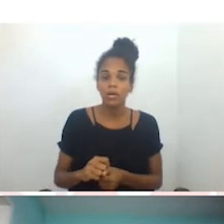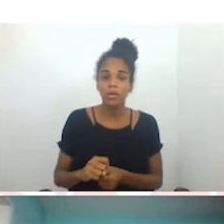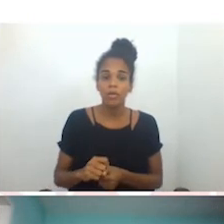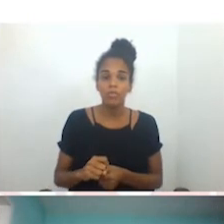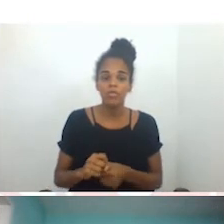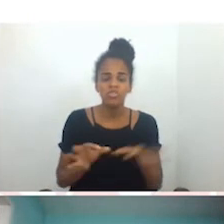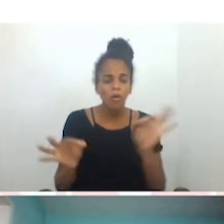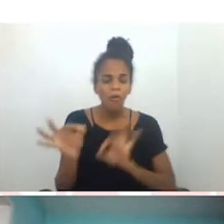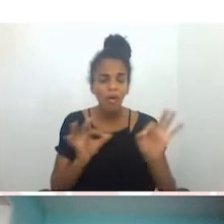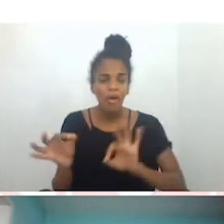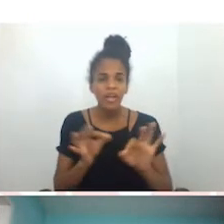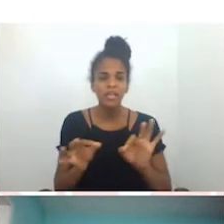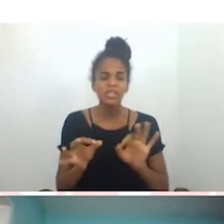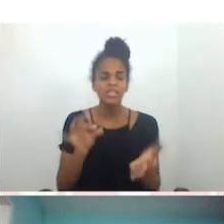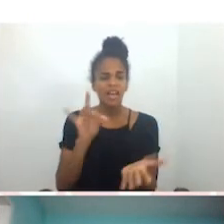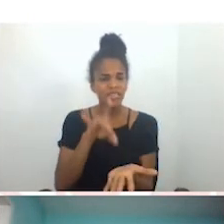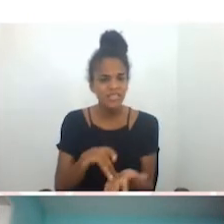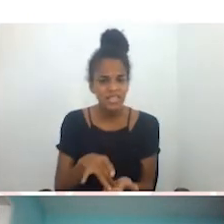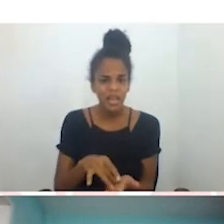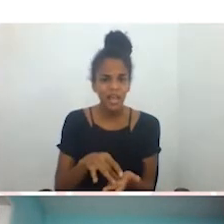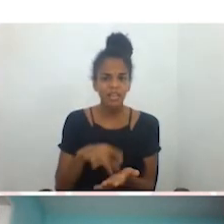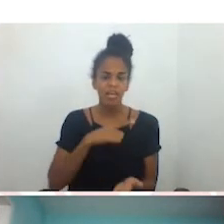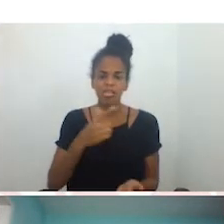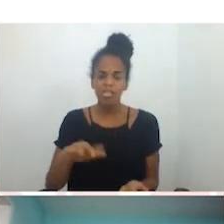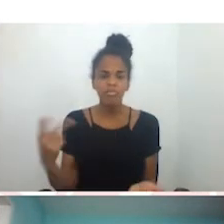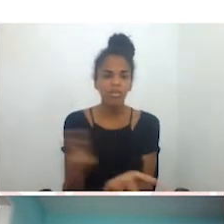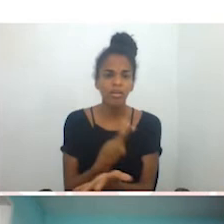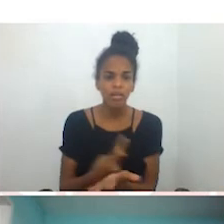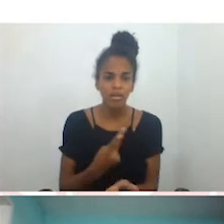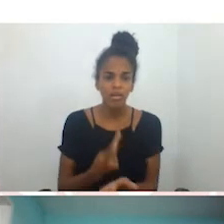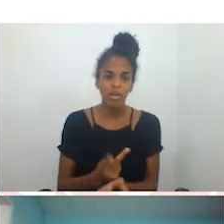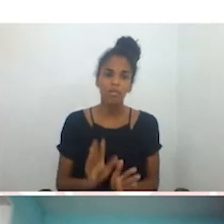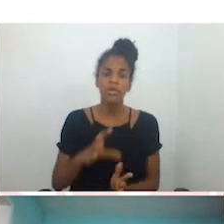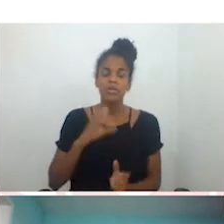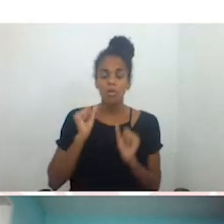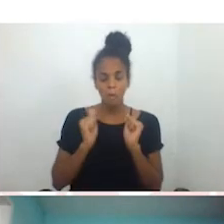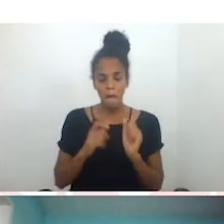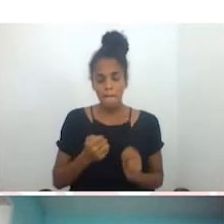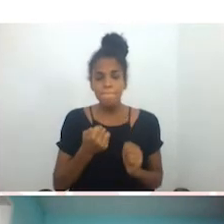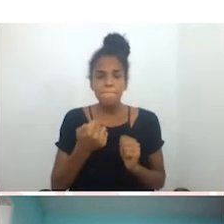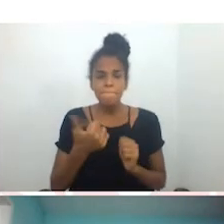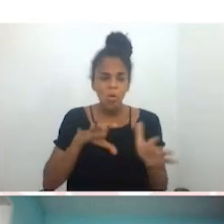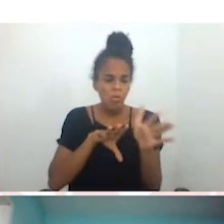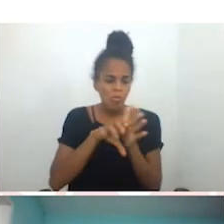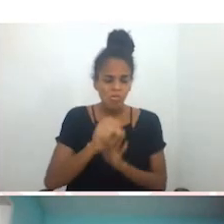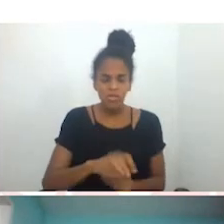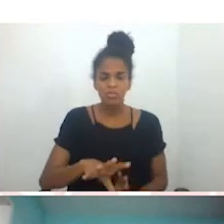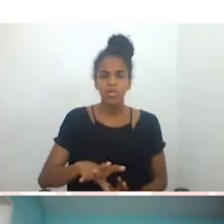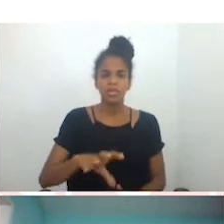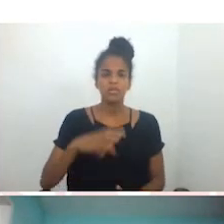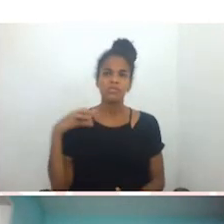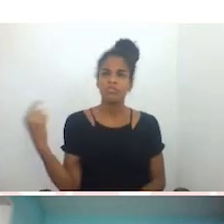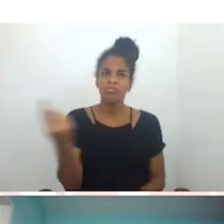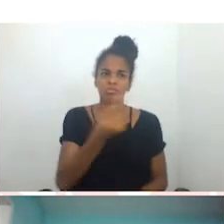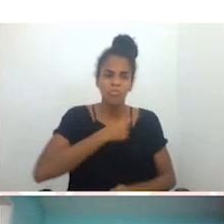que não haja erro. Para quê? Para que ela seja mais rápida e que gere menos aerosol, menos contaminação da equipe e dos demais pacientes que estão